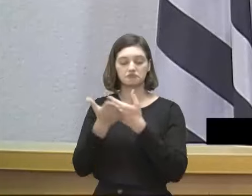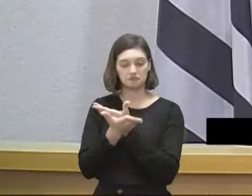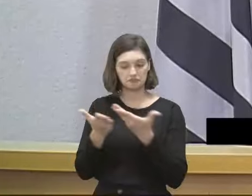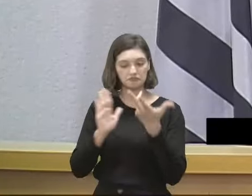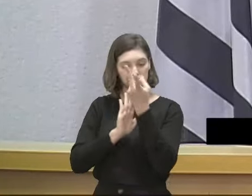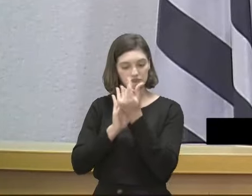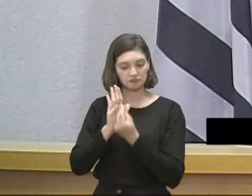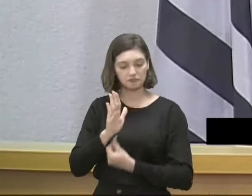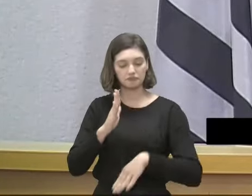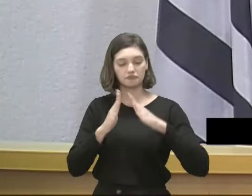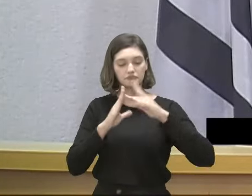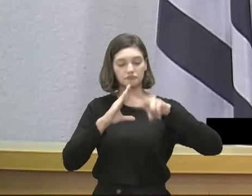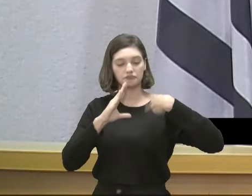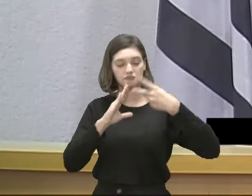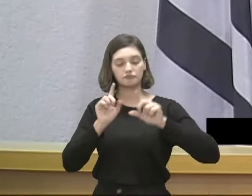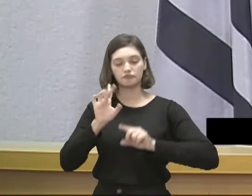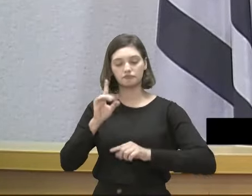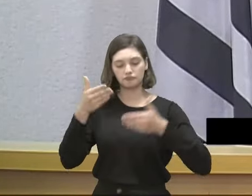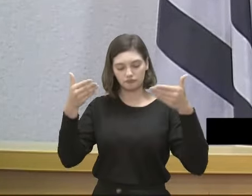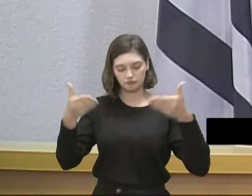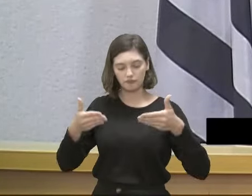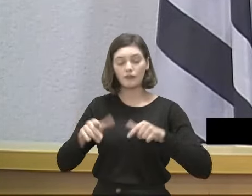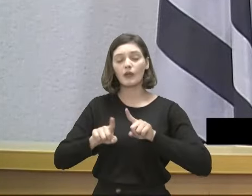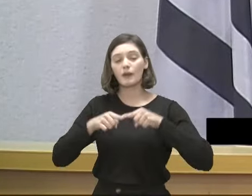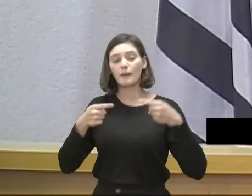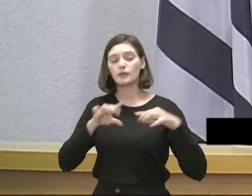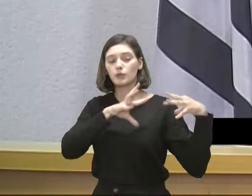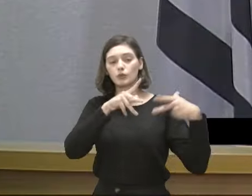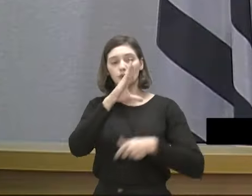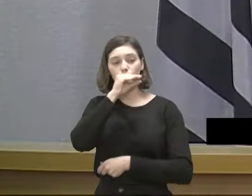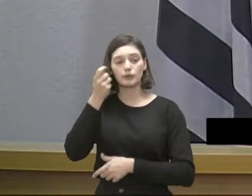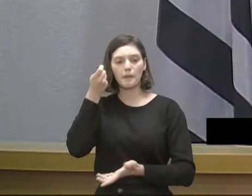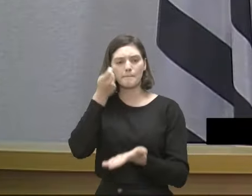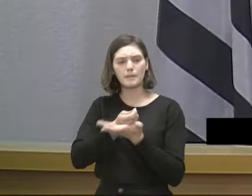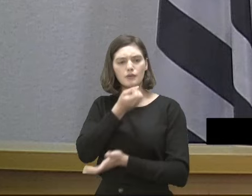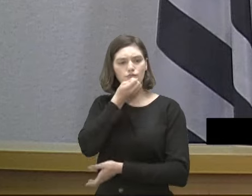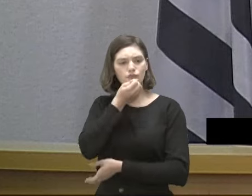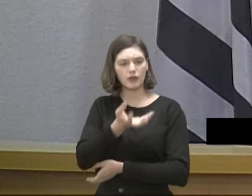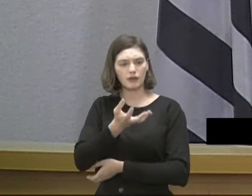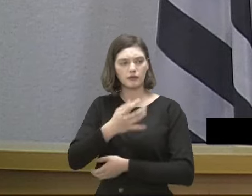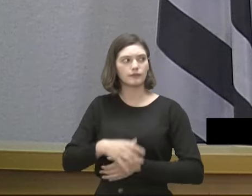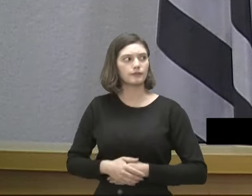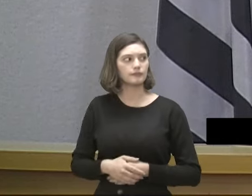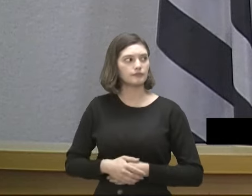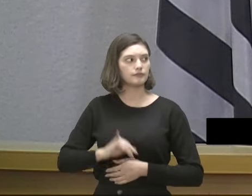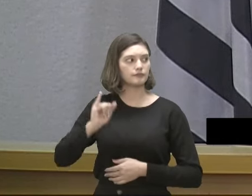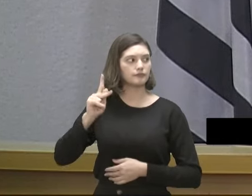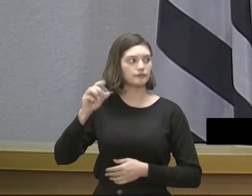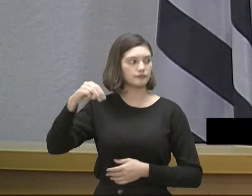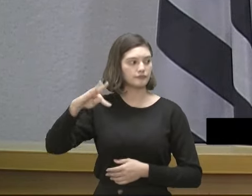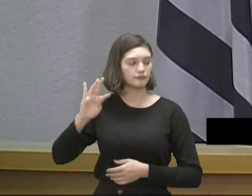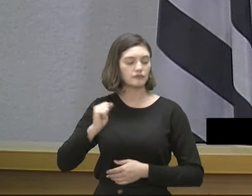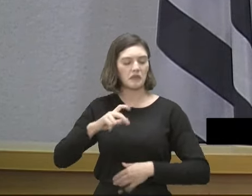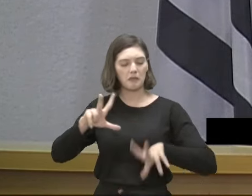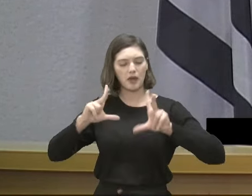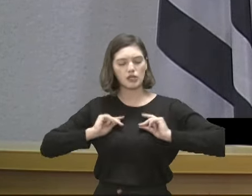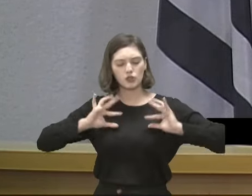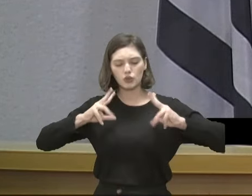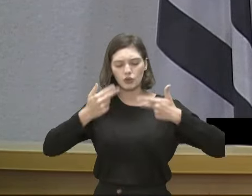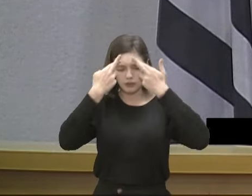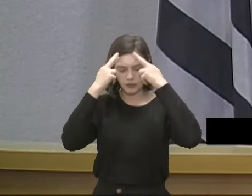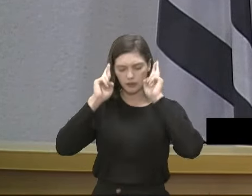esta casa, não só para esta casa, mas para o servidor que contribui e paga, muito bem pago, o Instituto de Previdência e ele merece todo o respeito,